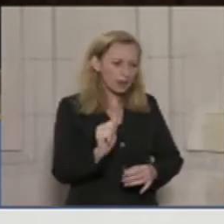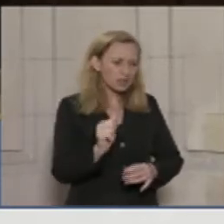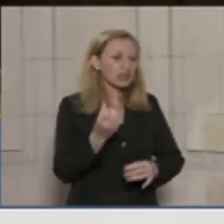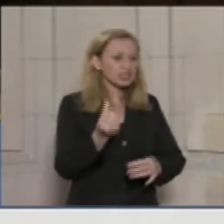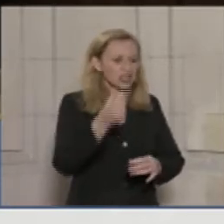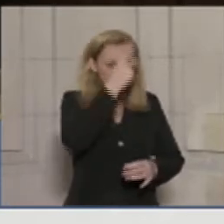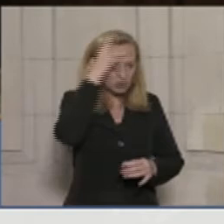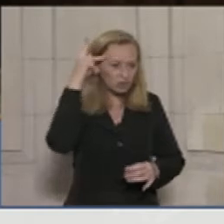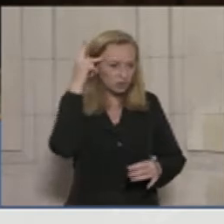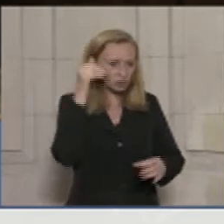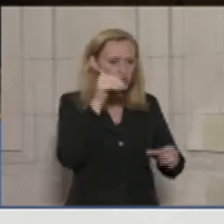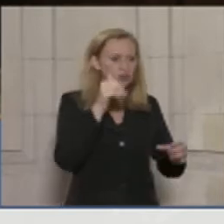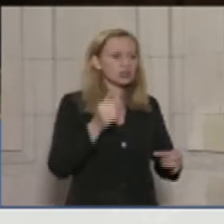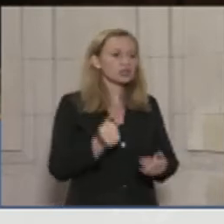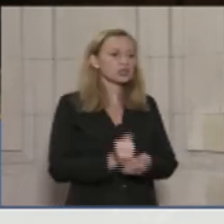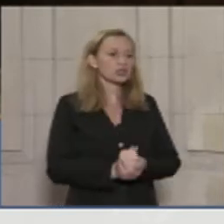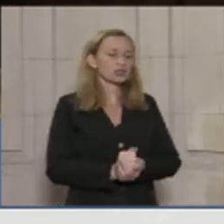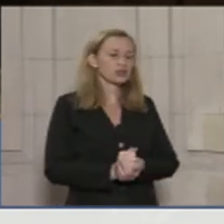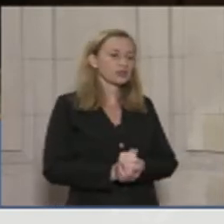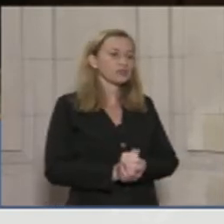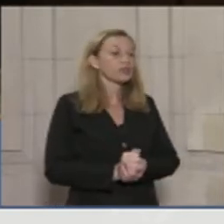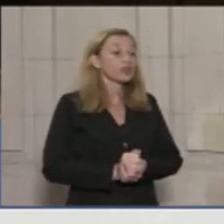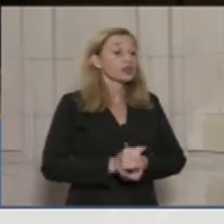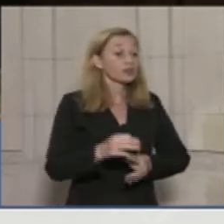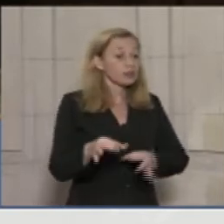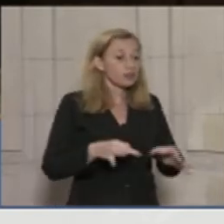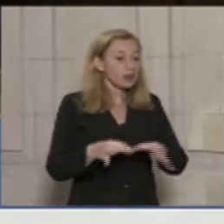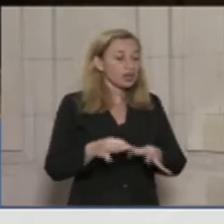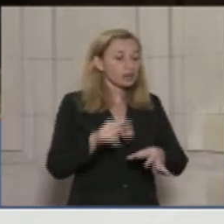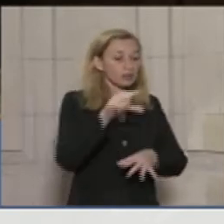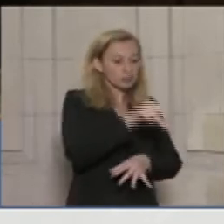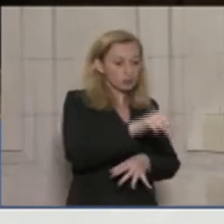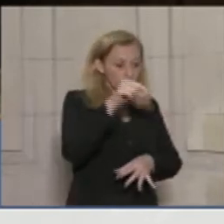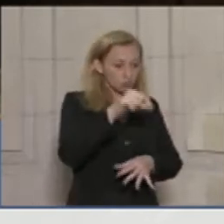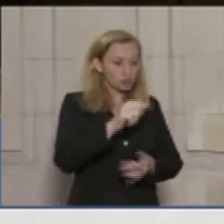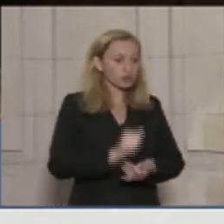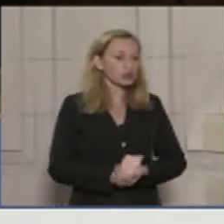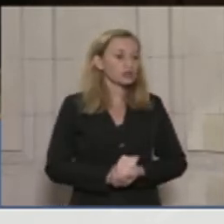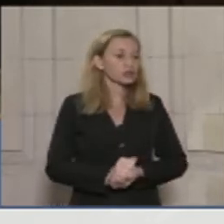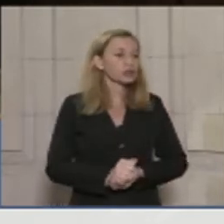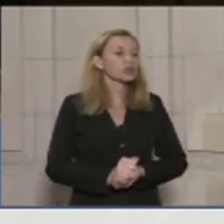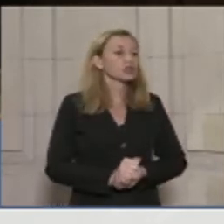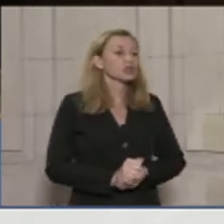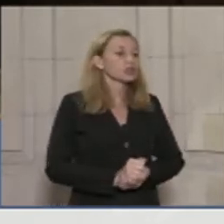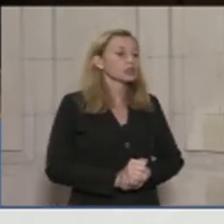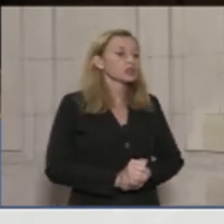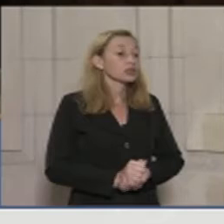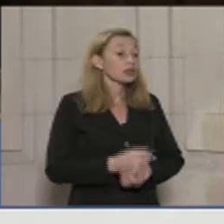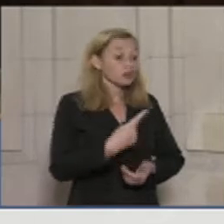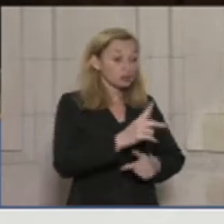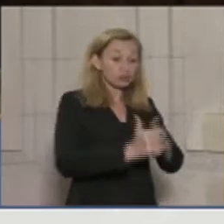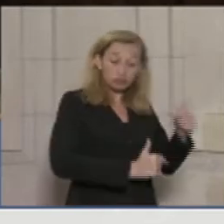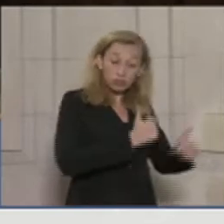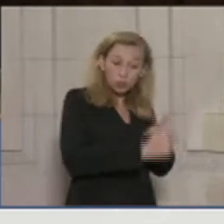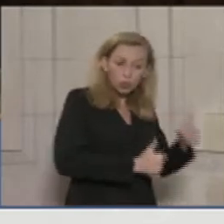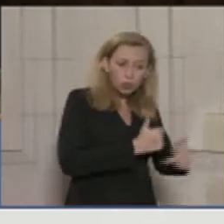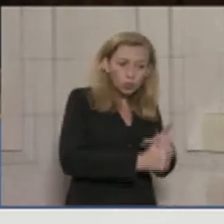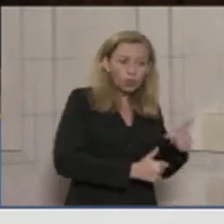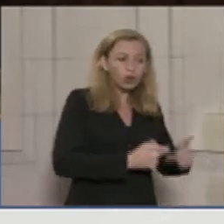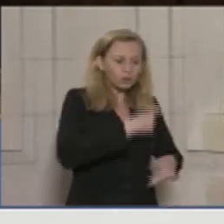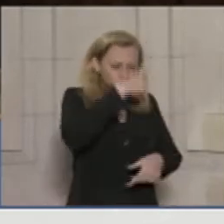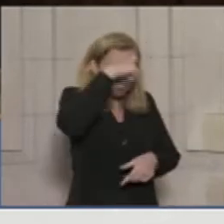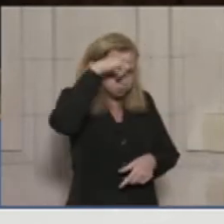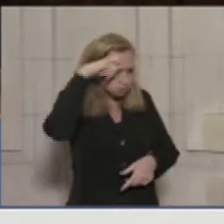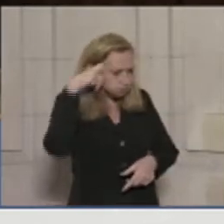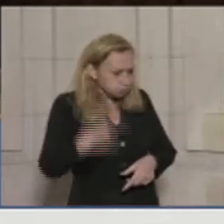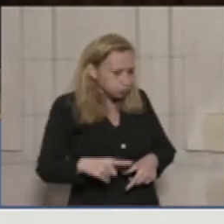período terrível, e Vossa Excelência não estava aqui conosco, mas não desconhece isso, acompanhou da sua luta, acompanhou da sua militância, o sufoco porque